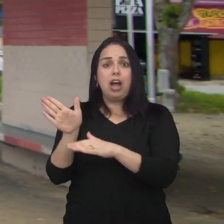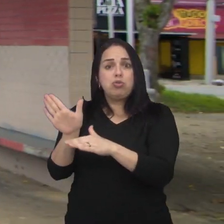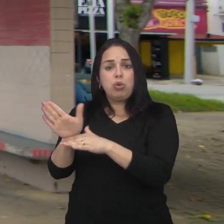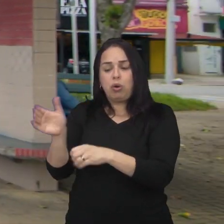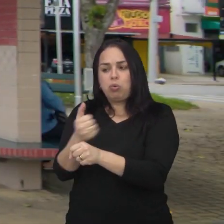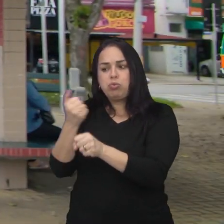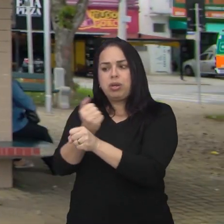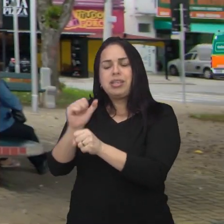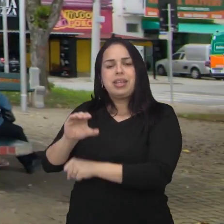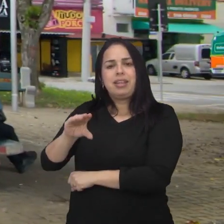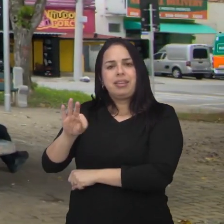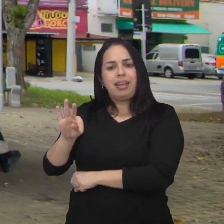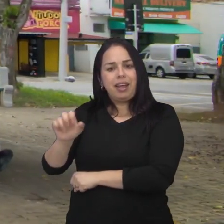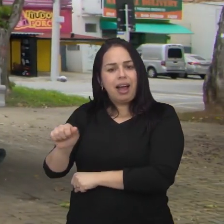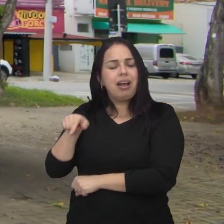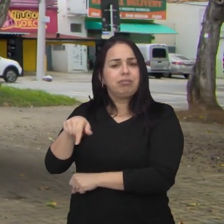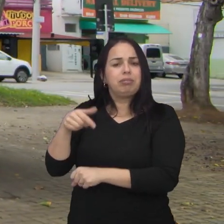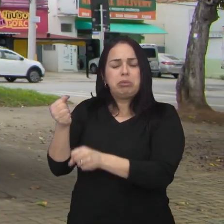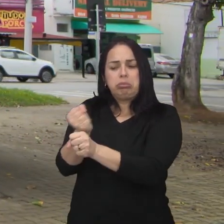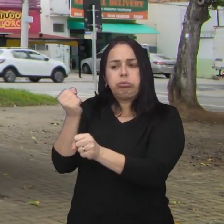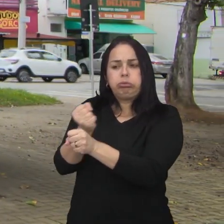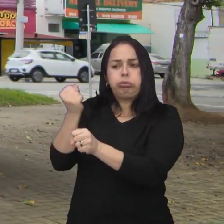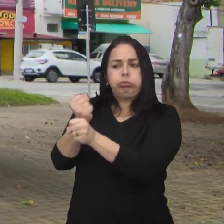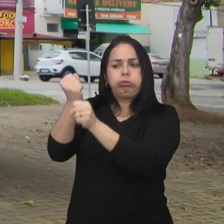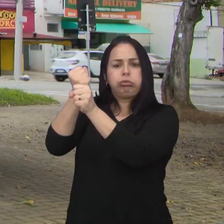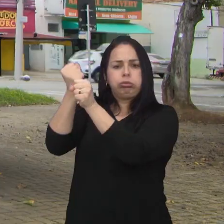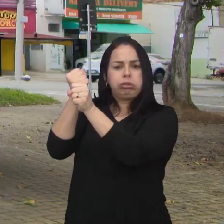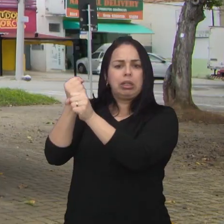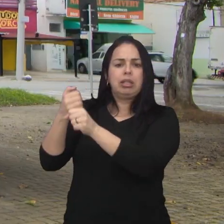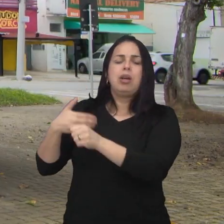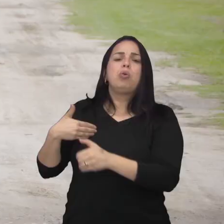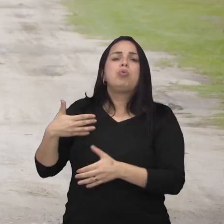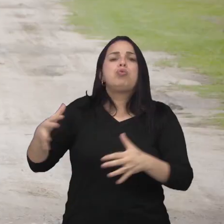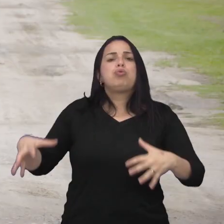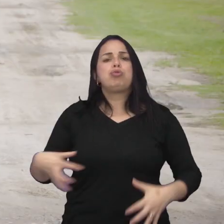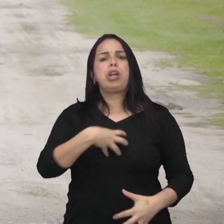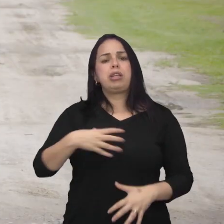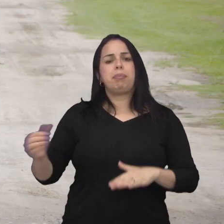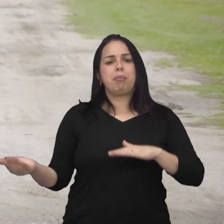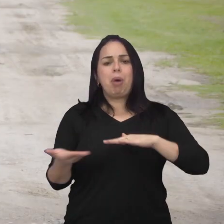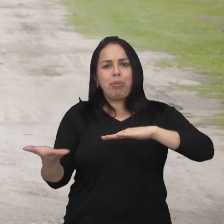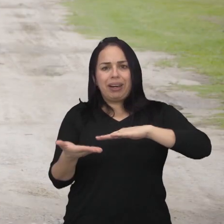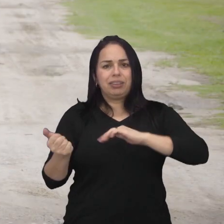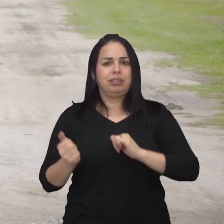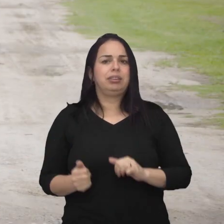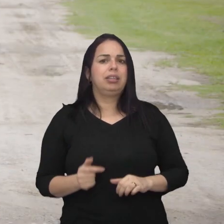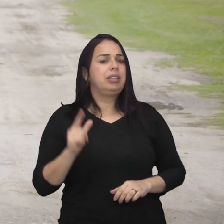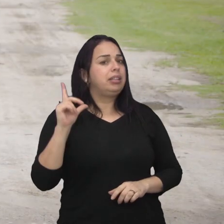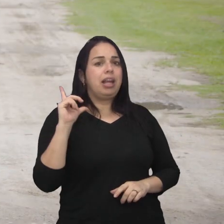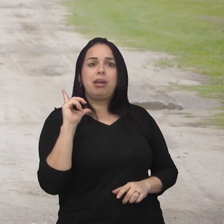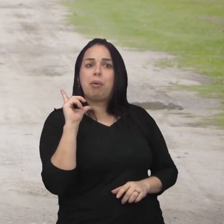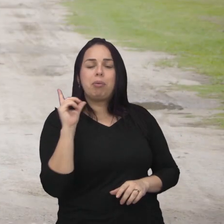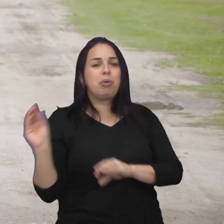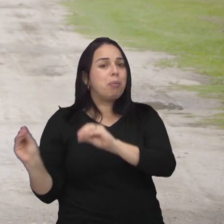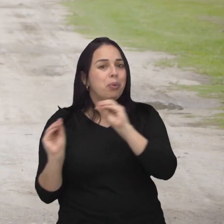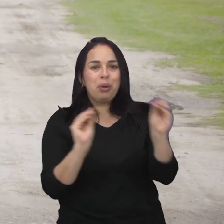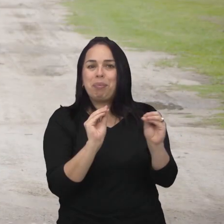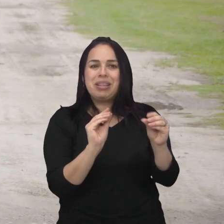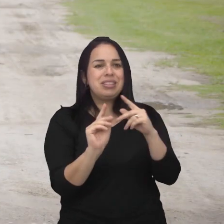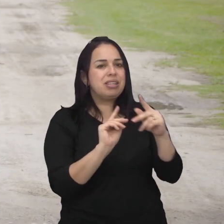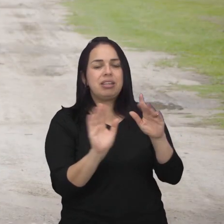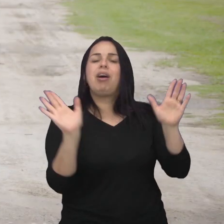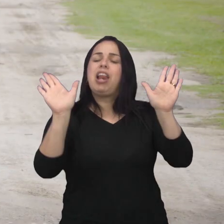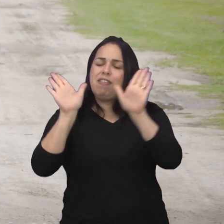junto com o Oscar Niemeyer, eles deram continuidade à linguagem moderna. É por isso que o Ademir não foi embora, né? Nem eu quero ir embora de São